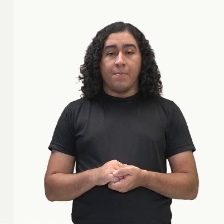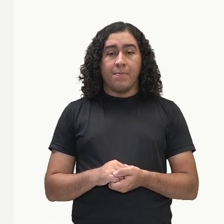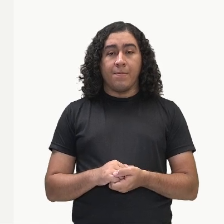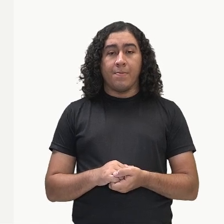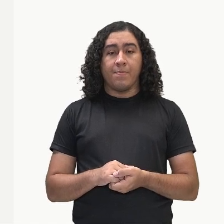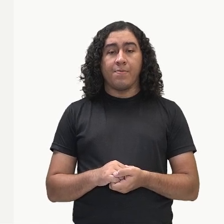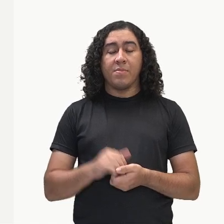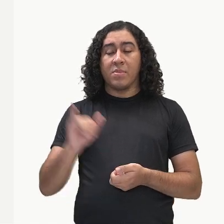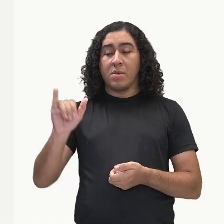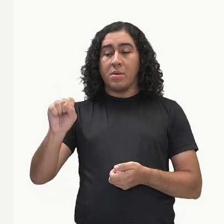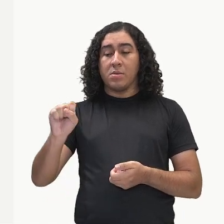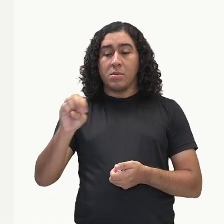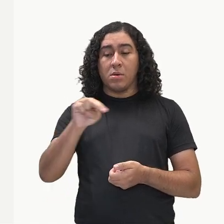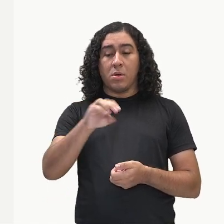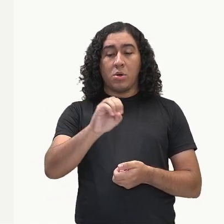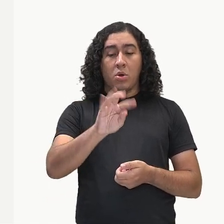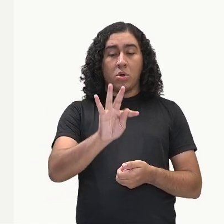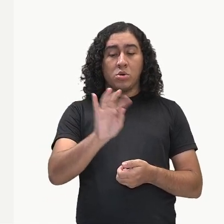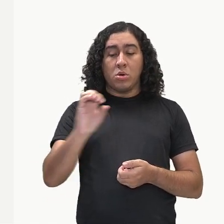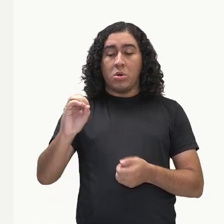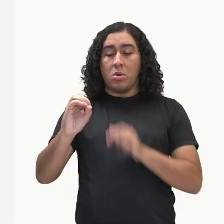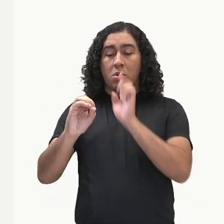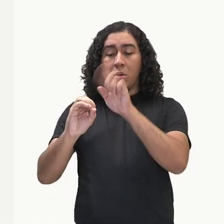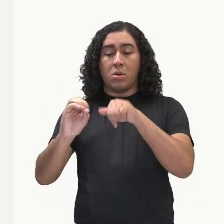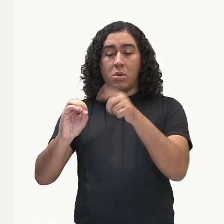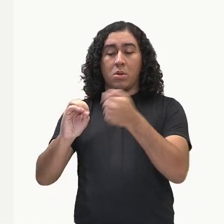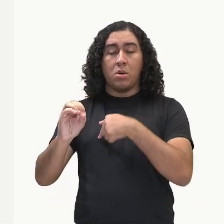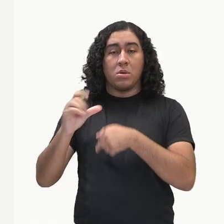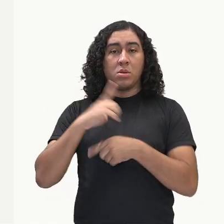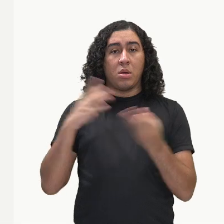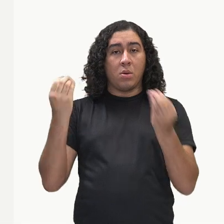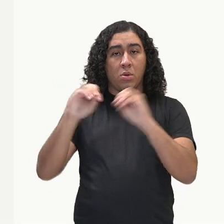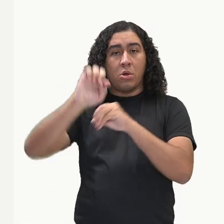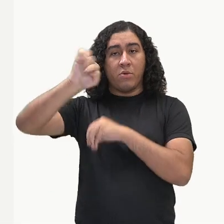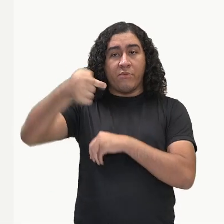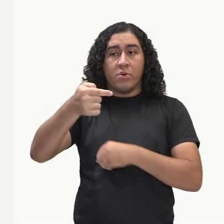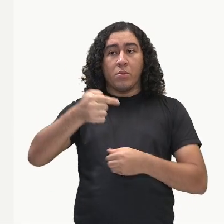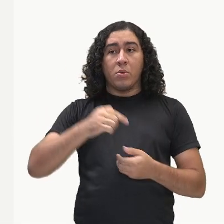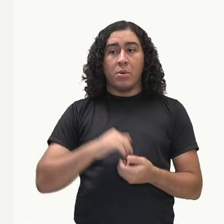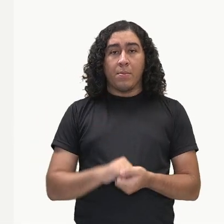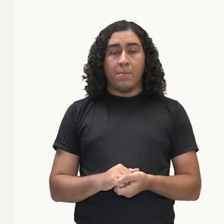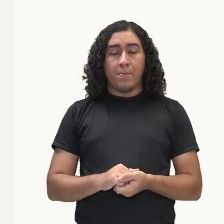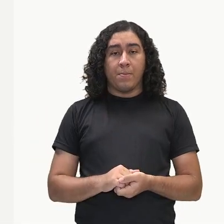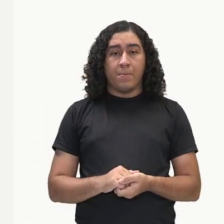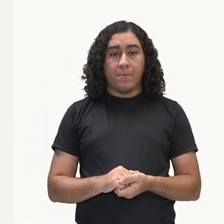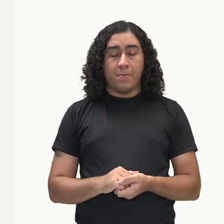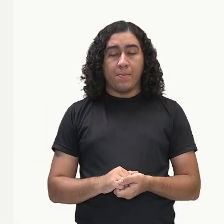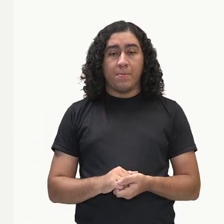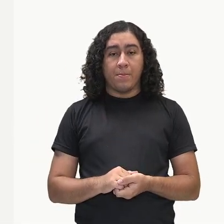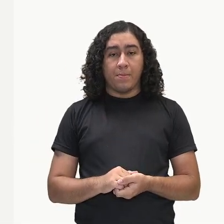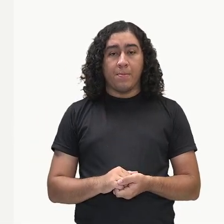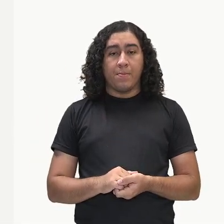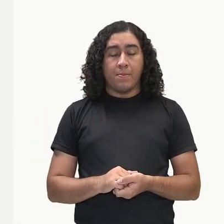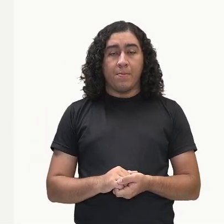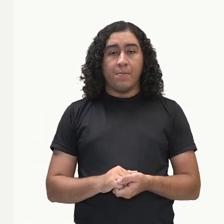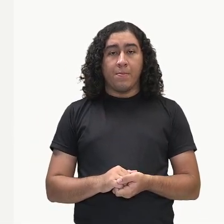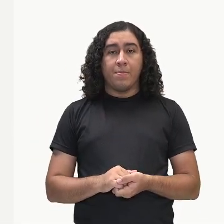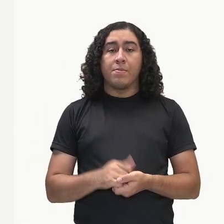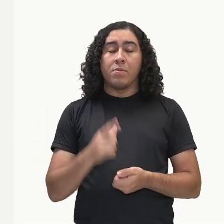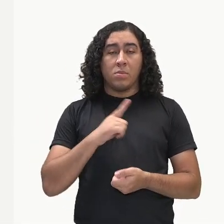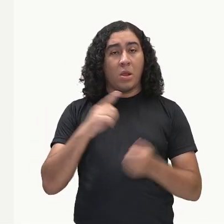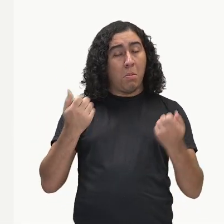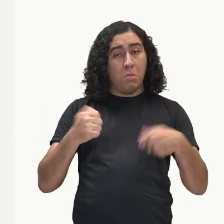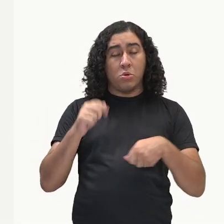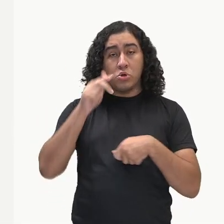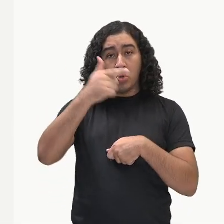o O e no lugar dele também eu coloco esse sinalzinho aí, ó, chamado apóstrofo e eu repito a